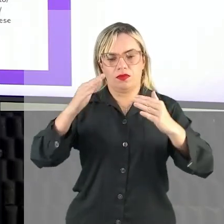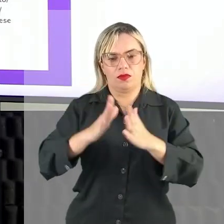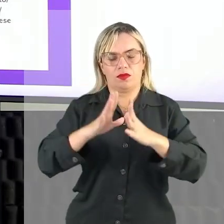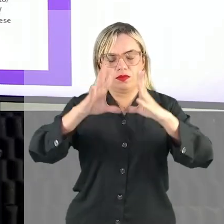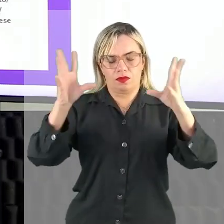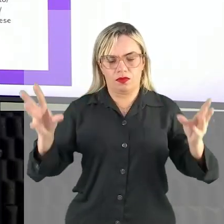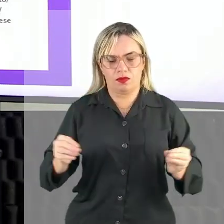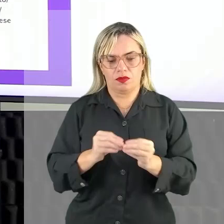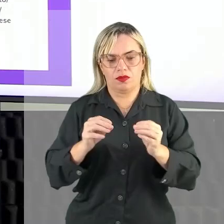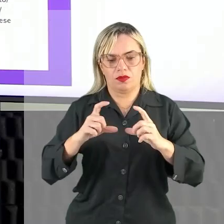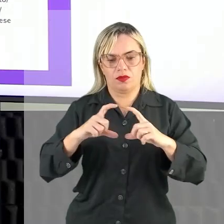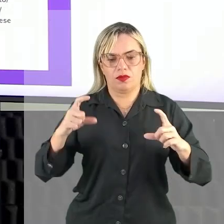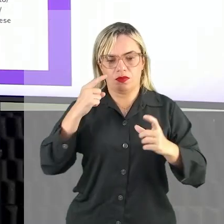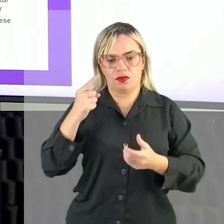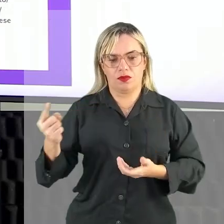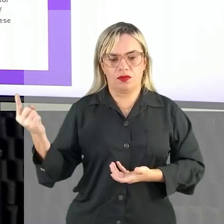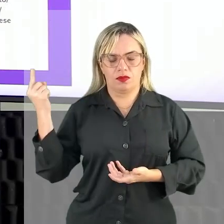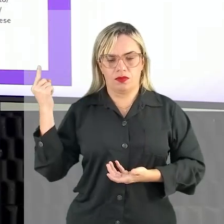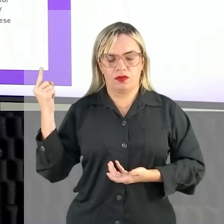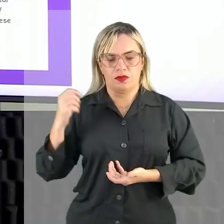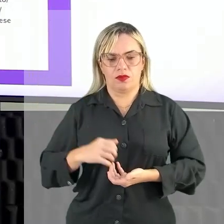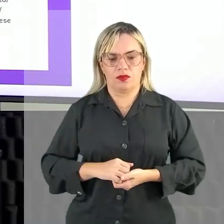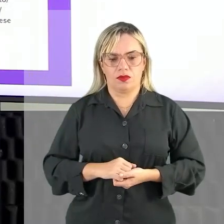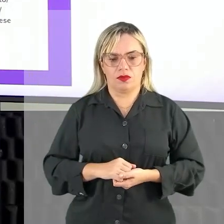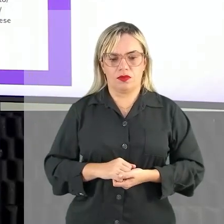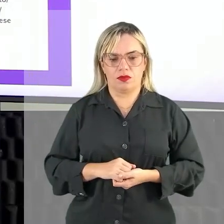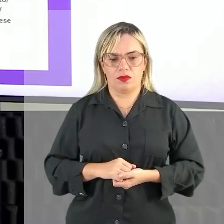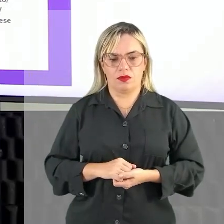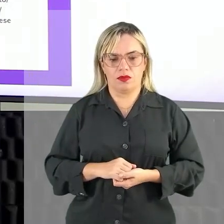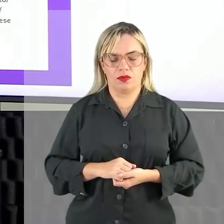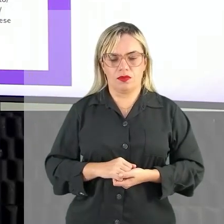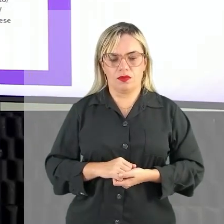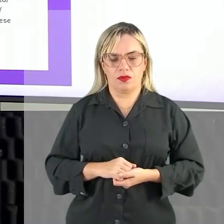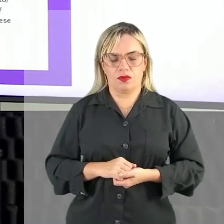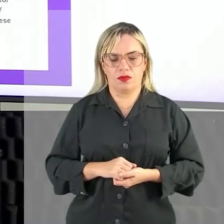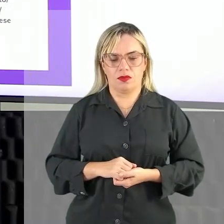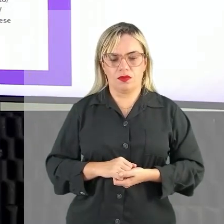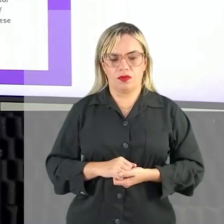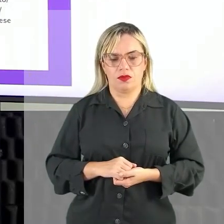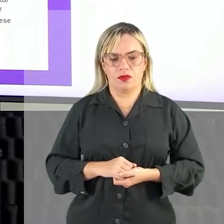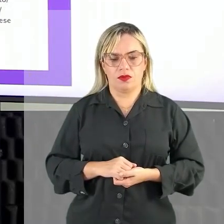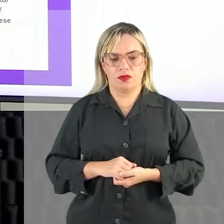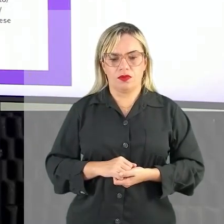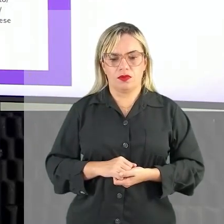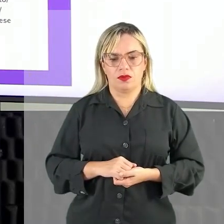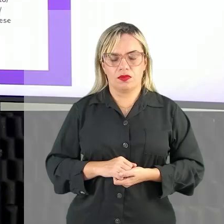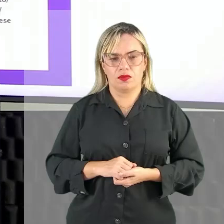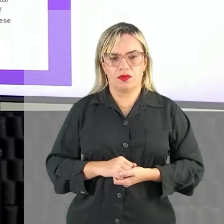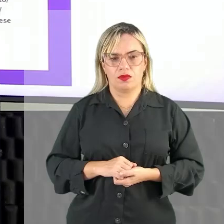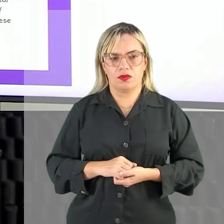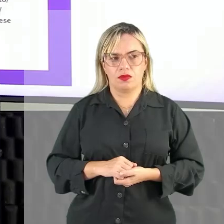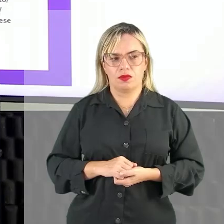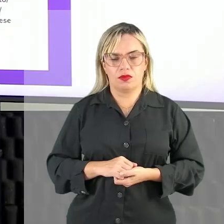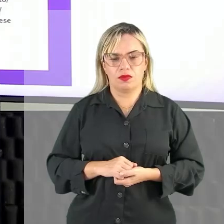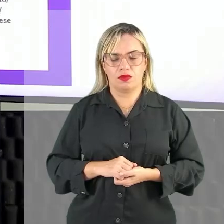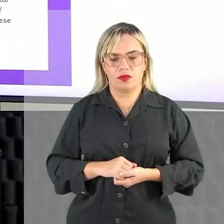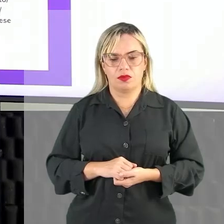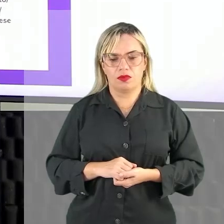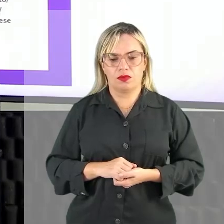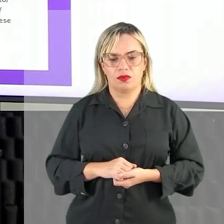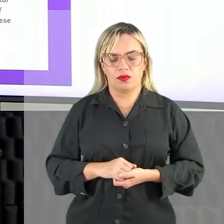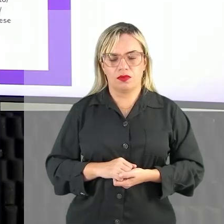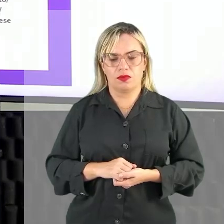só diante desse cenário diante desse contexto desenvolvimento dois ademais em segunda análise conclusão